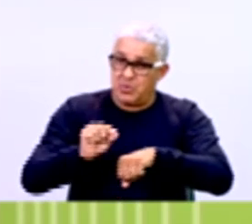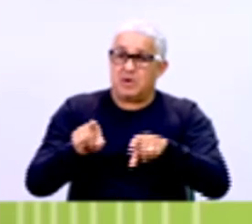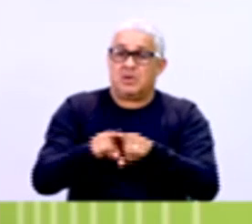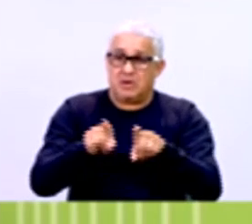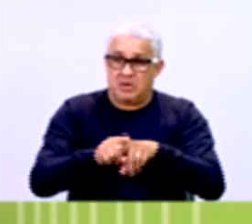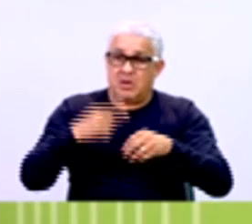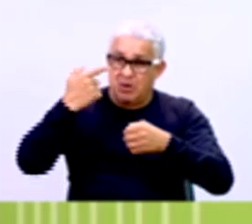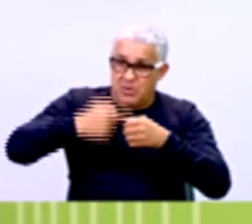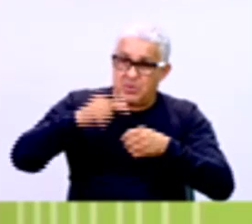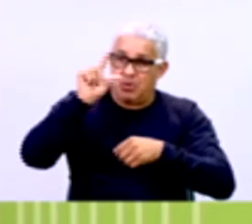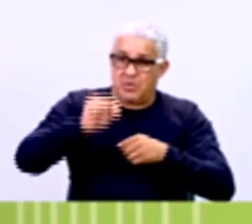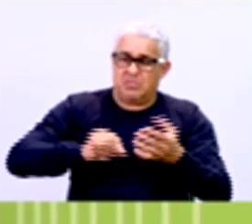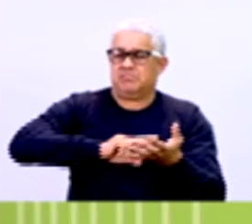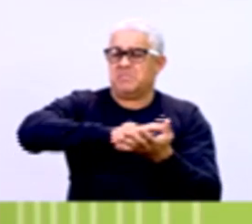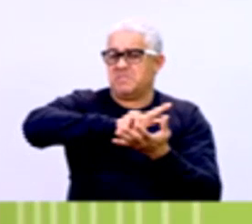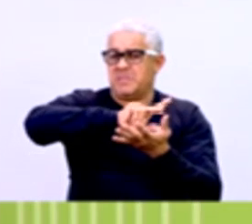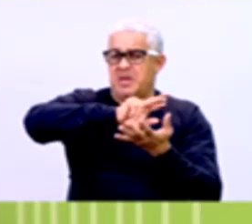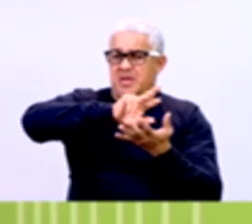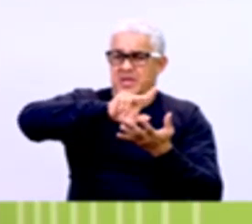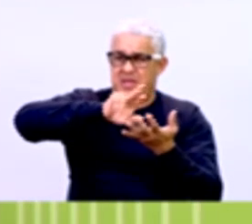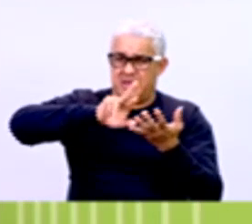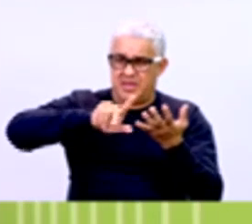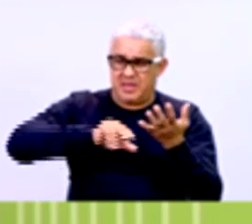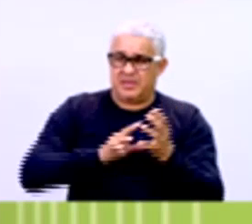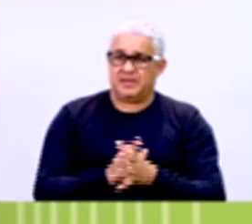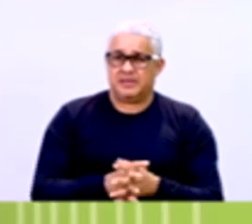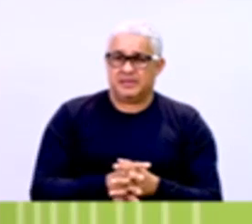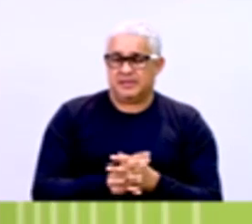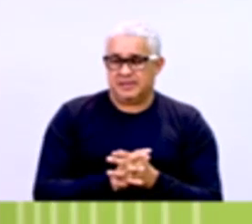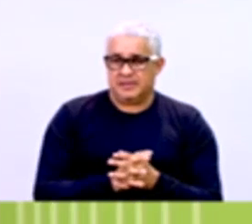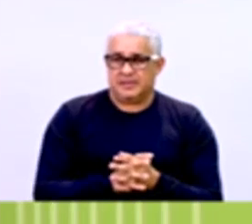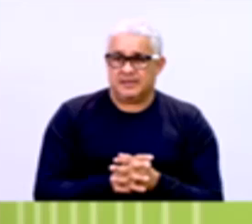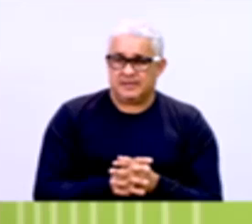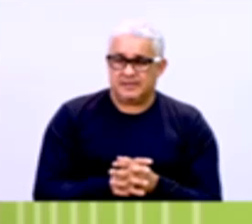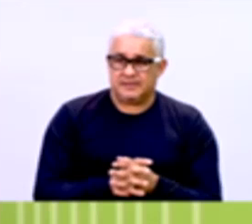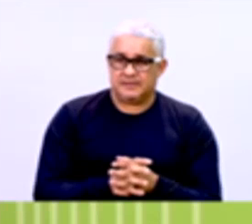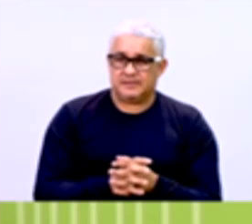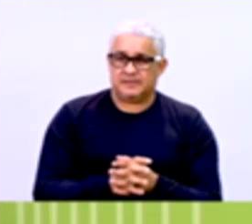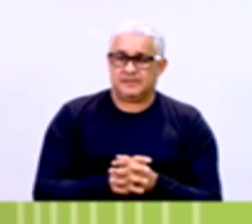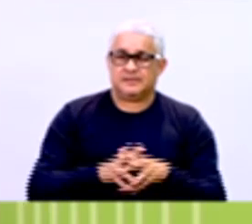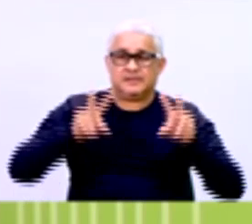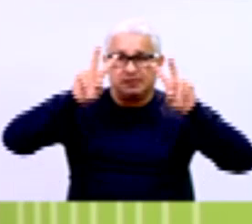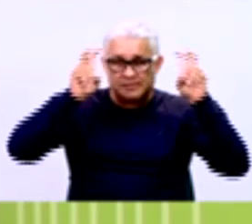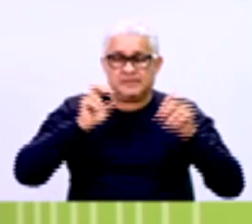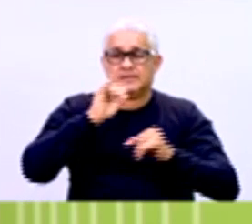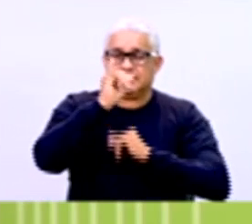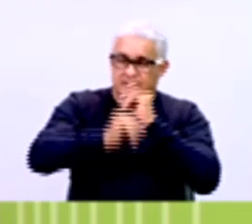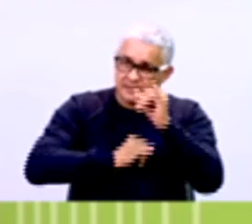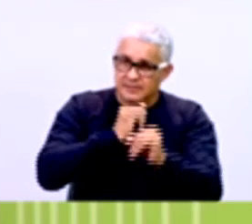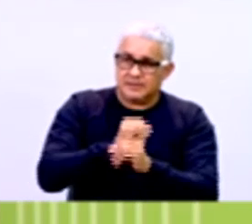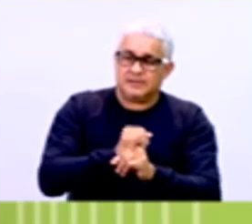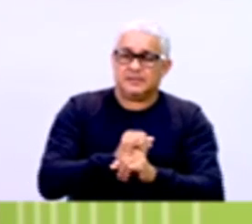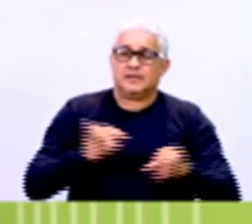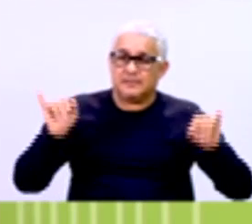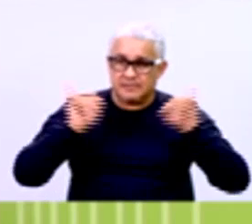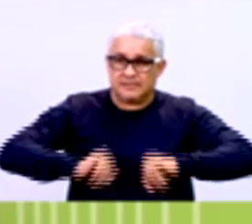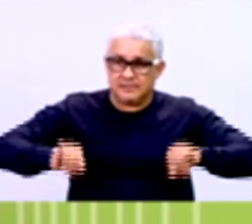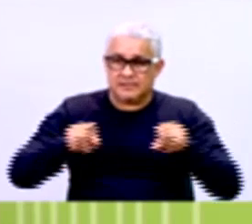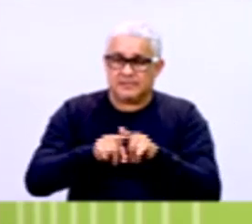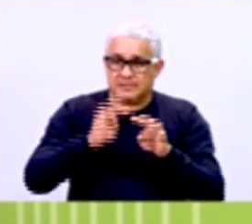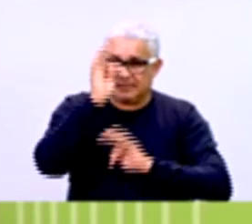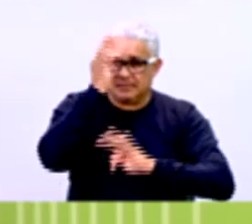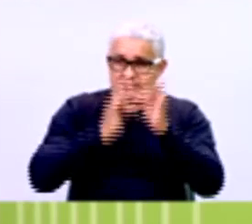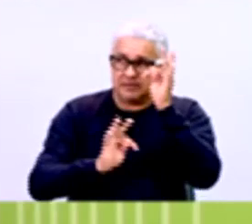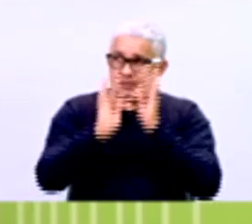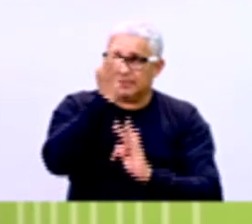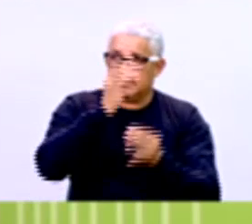Então são várias as defesas que se tem para dizer que a internet, que a informática, que a tecnologia da